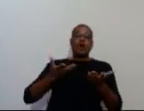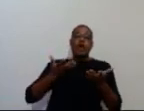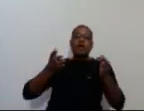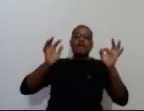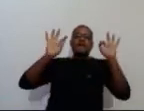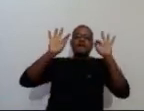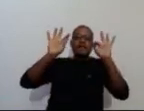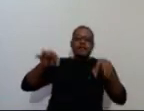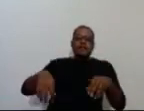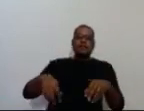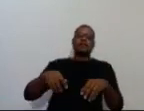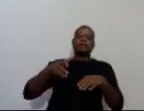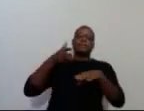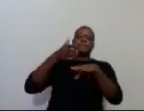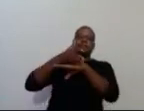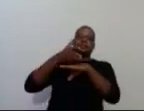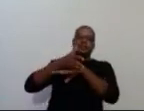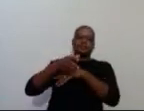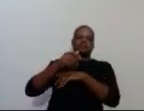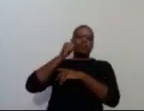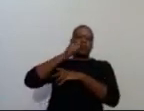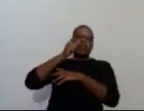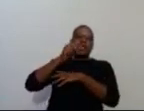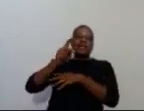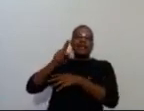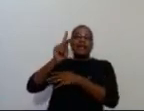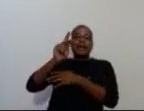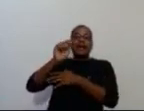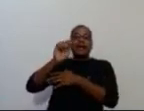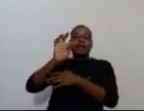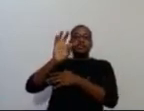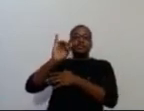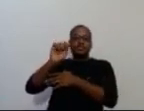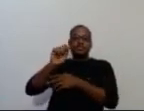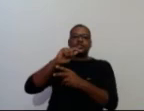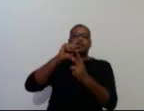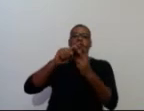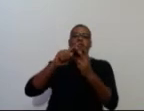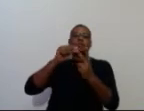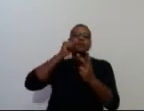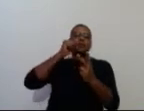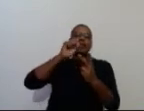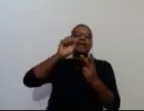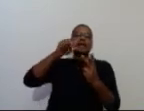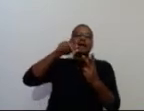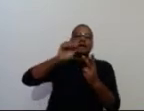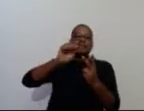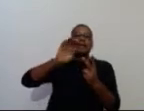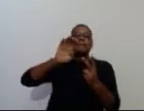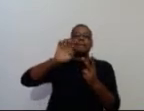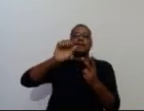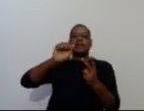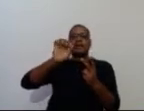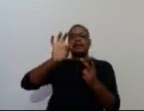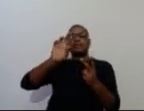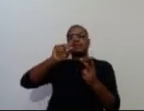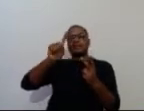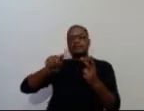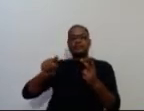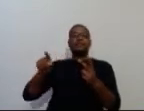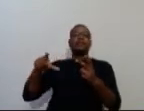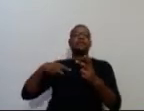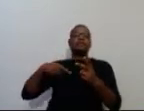Ana Beatriz Venot com alguns elogios aqui da Maria Carmen da Paz. Quero parabenizar as duas, também ao SENAC, por mais um congresso de